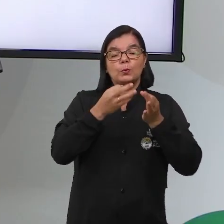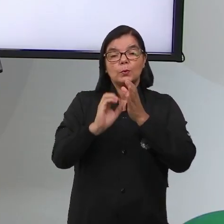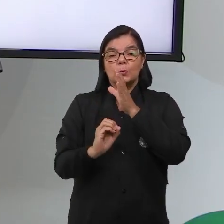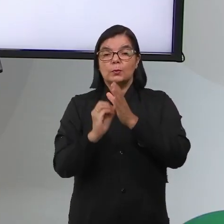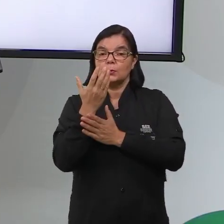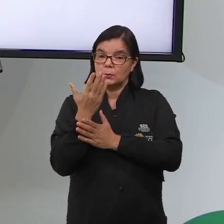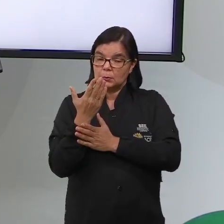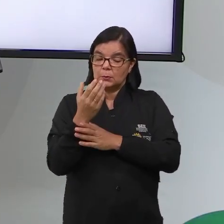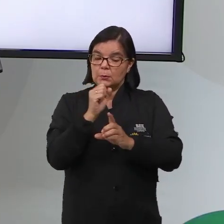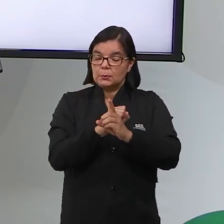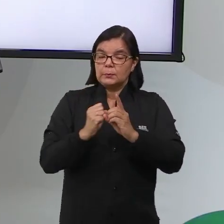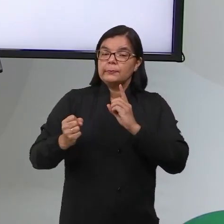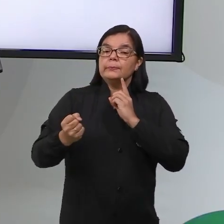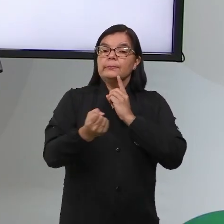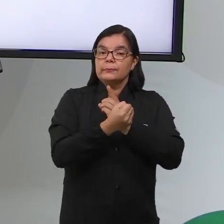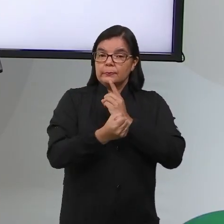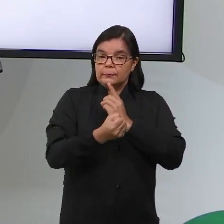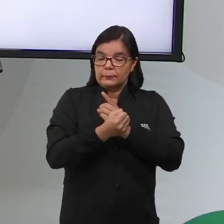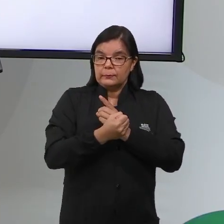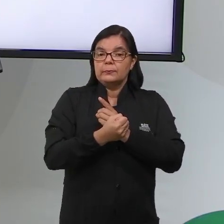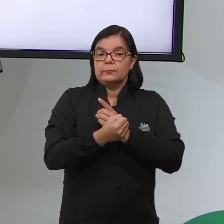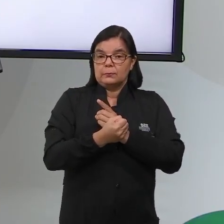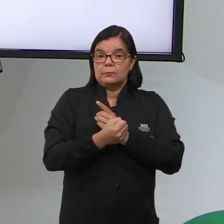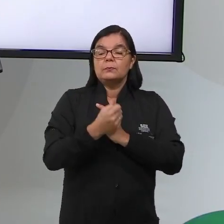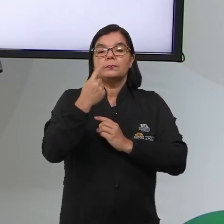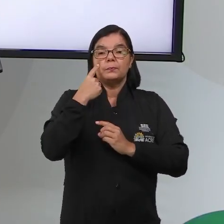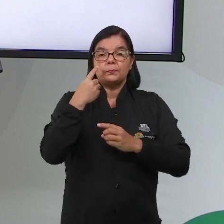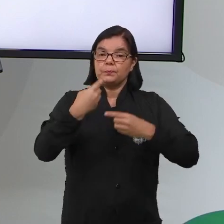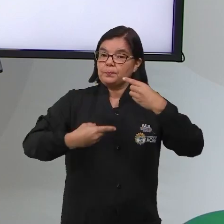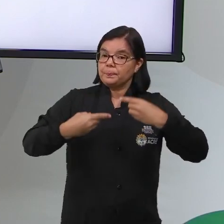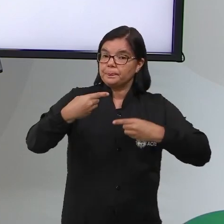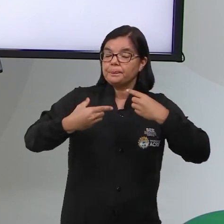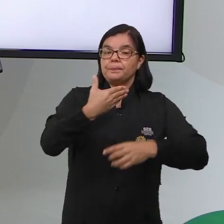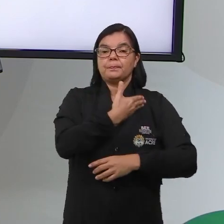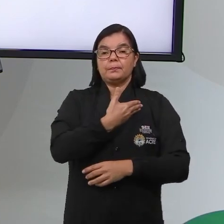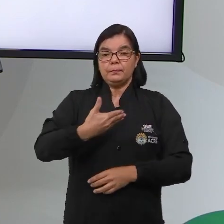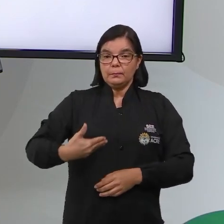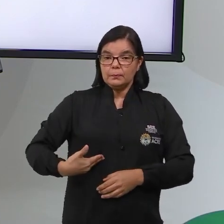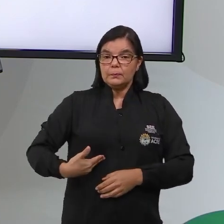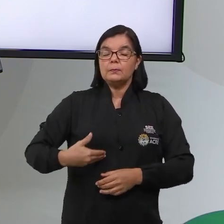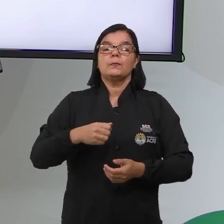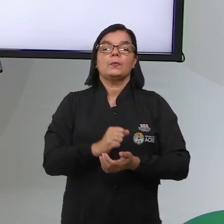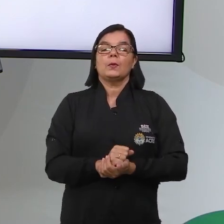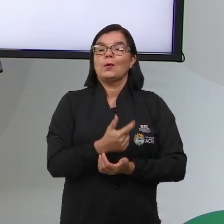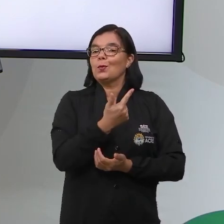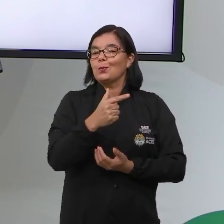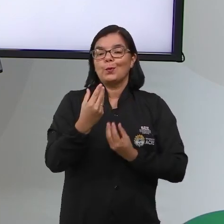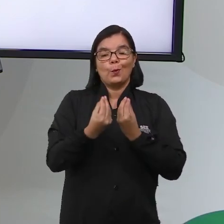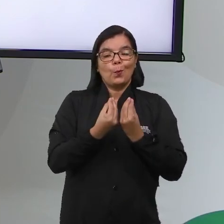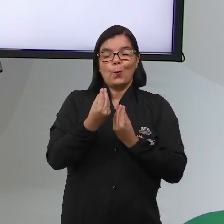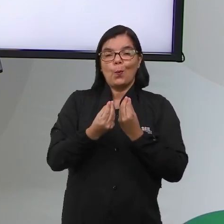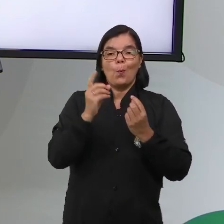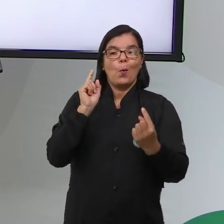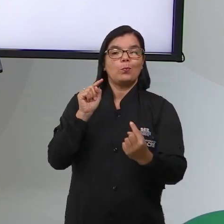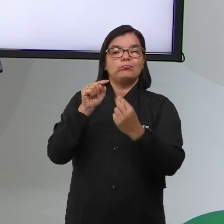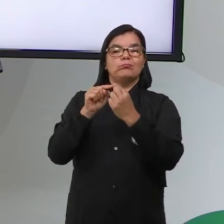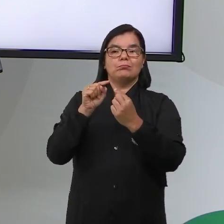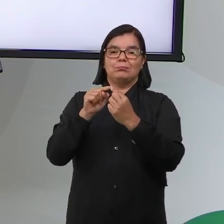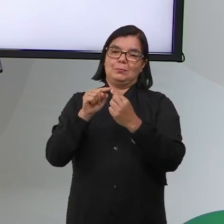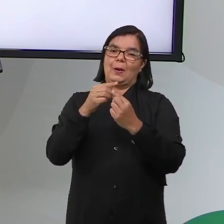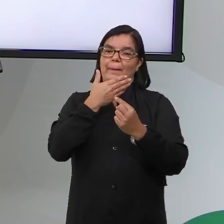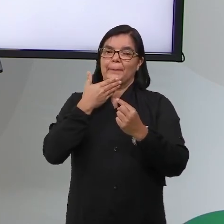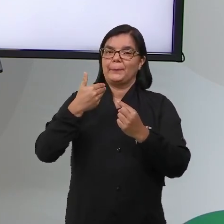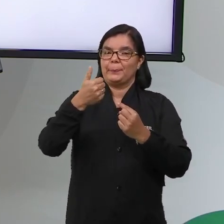acontecem na sociedade através das distintas políticas públicas, elas não têm como finalidade a